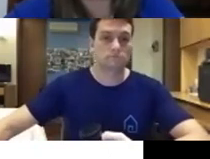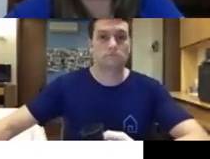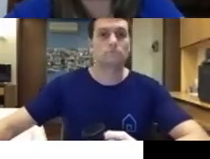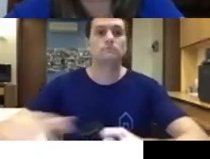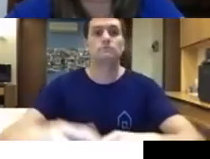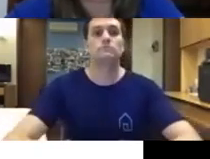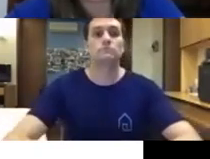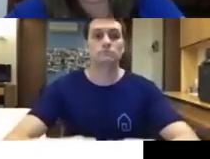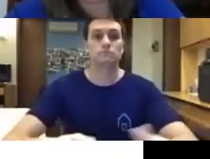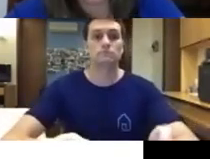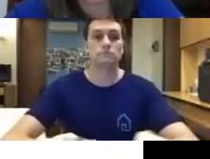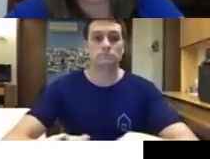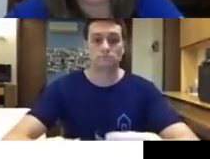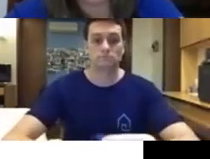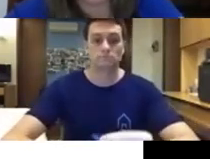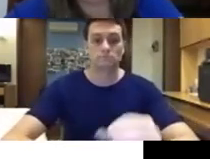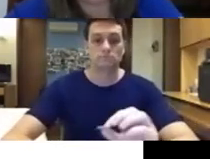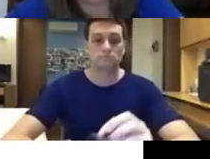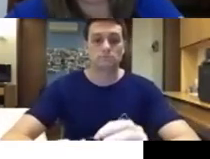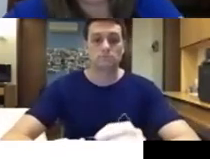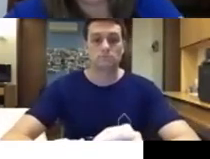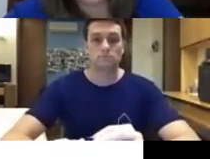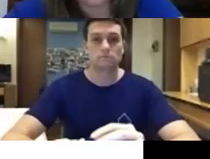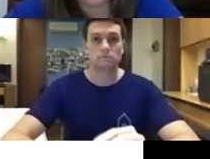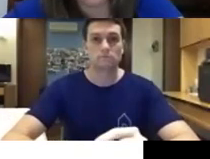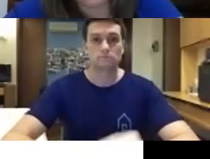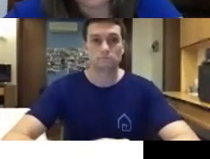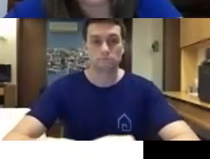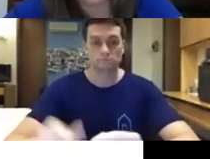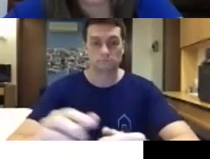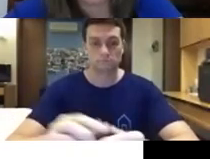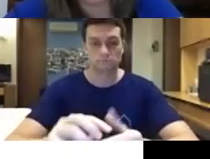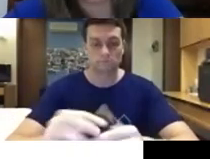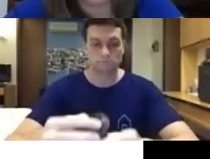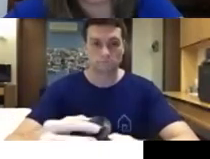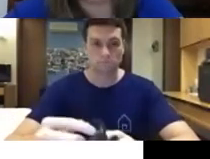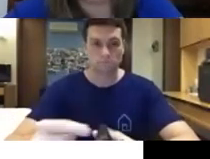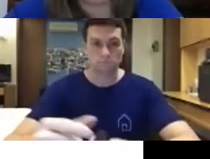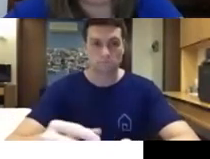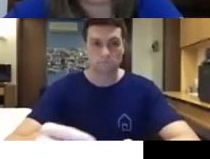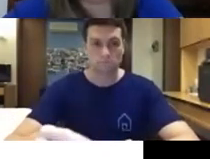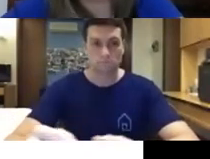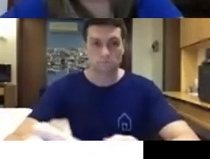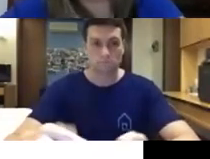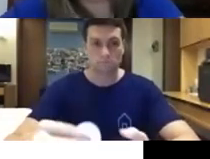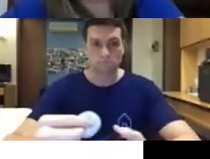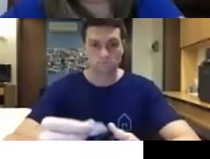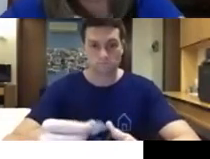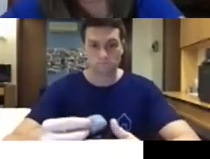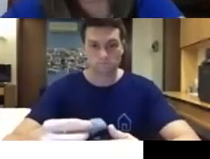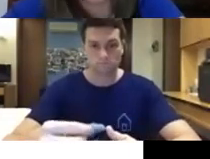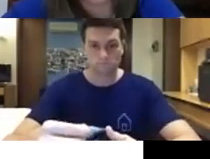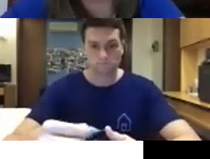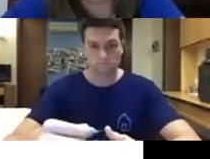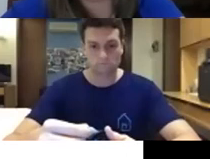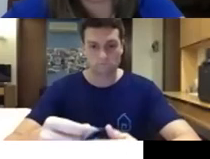alguma coisa, Vanessa. O ultrassom ele vai ser muito parecido ali com o índice escorométrico, né? Por exemplo, eu até acho que eu